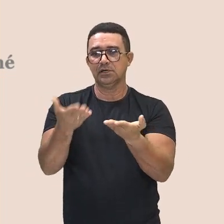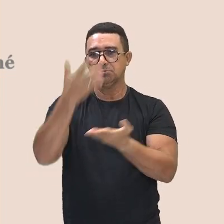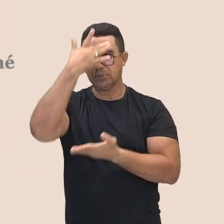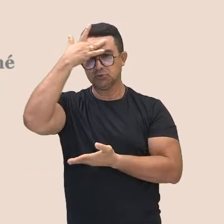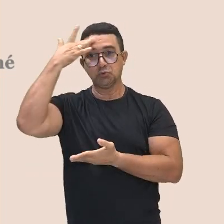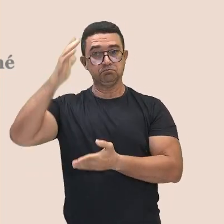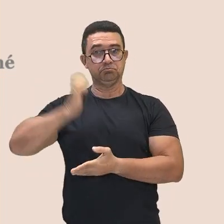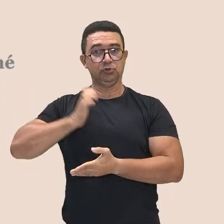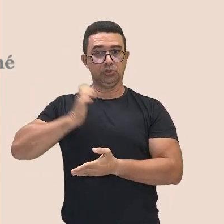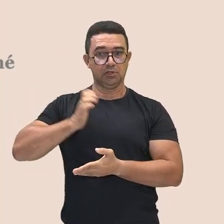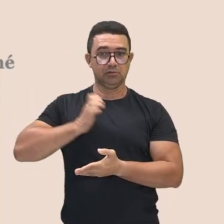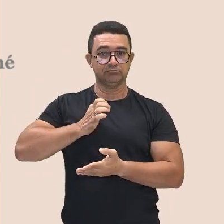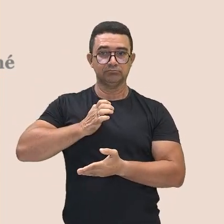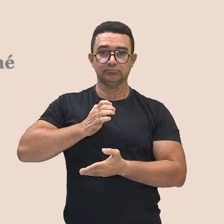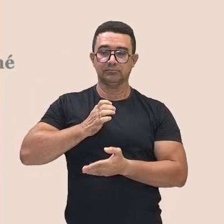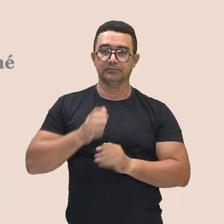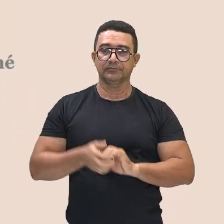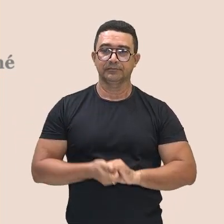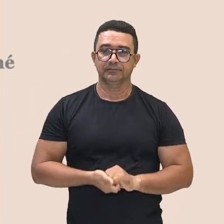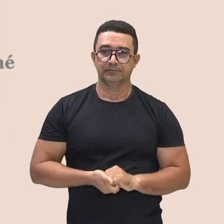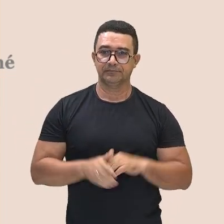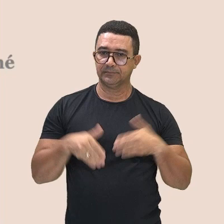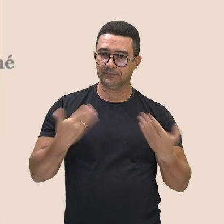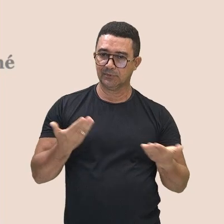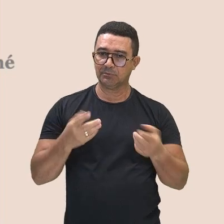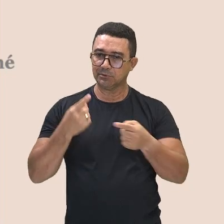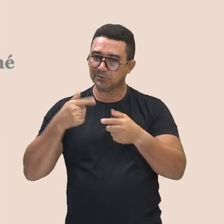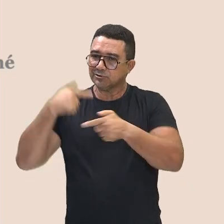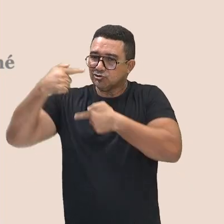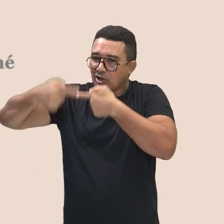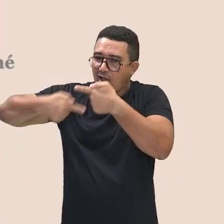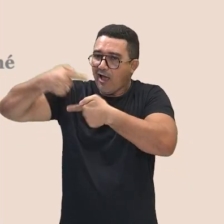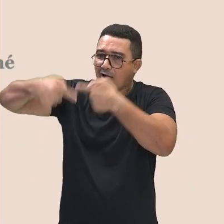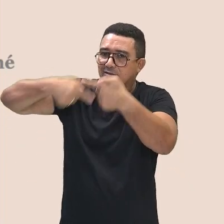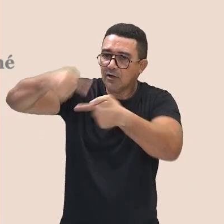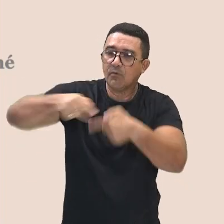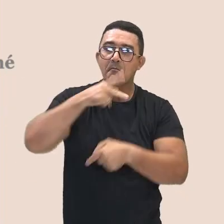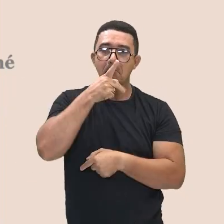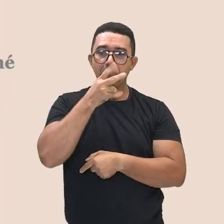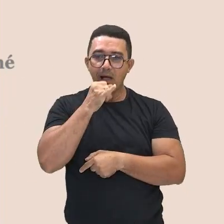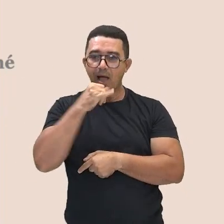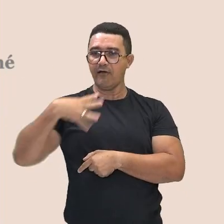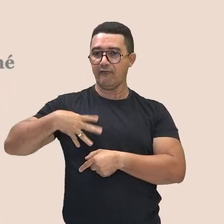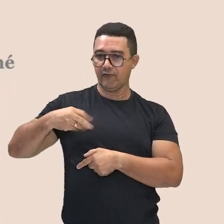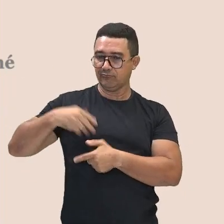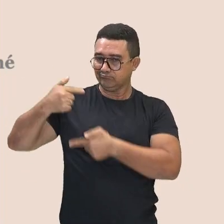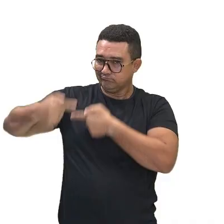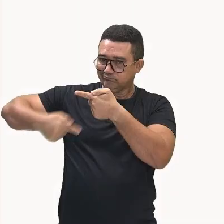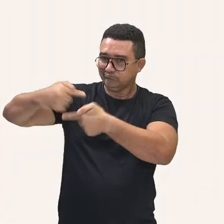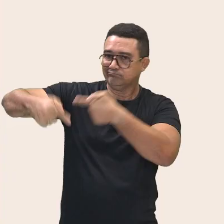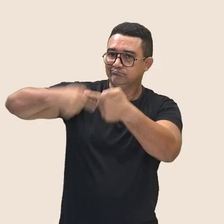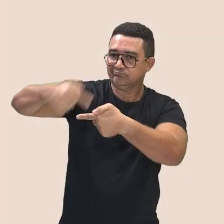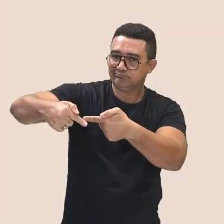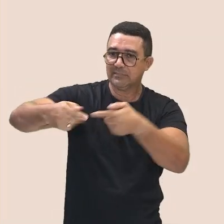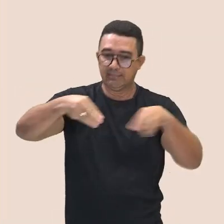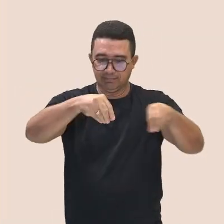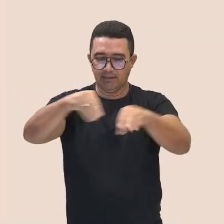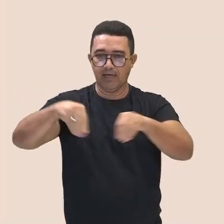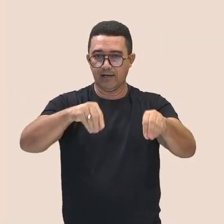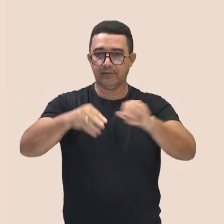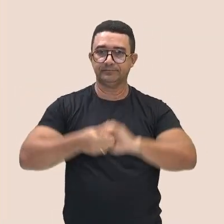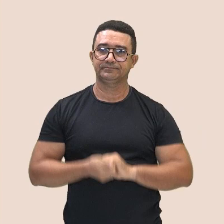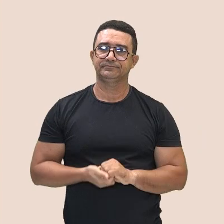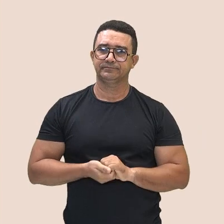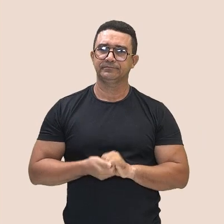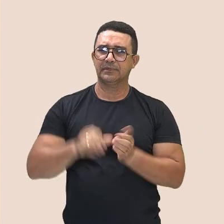III. Essas poderiam ser passadas de pai para filho e, por isso, foram chamadas de hereditárias. Com o mapa